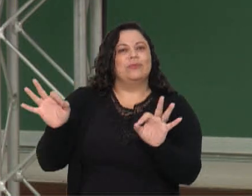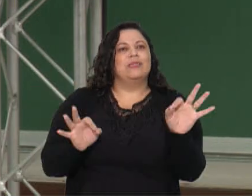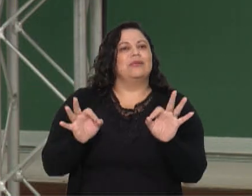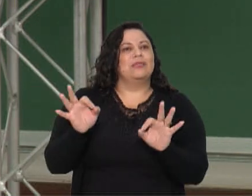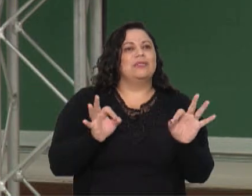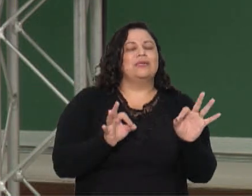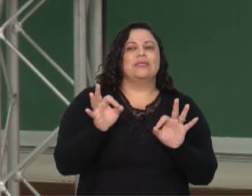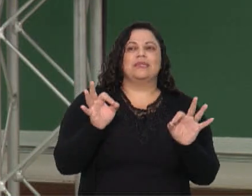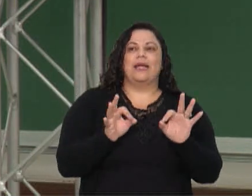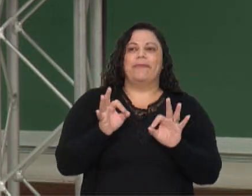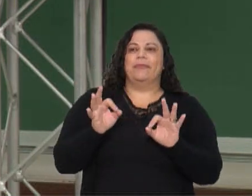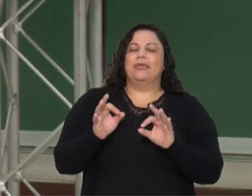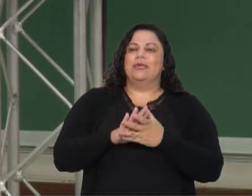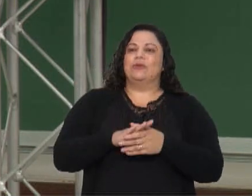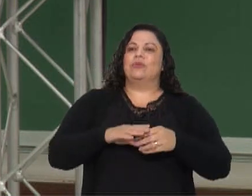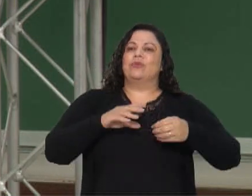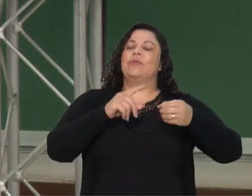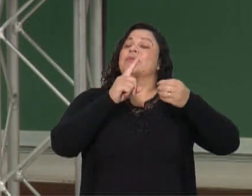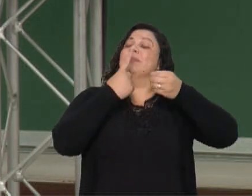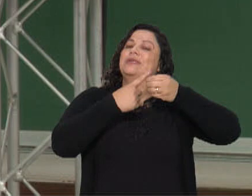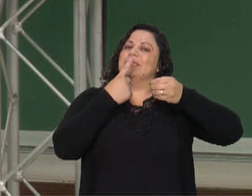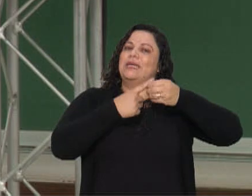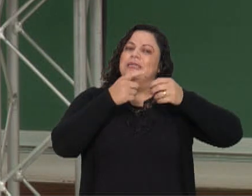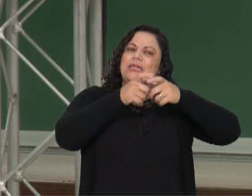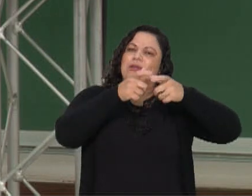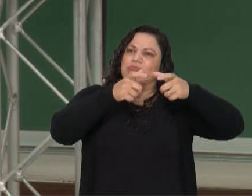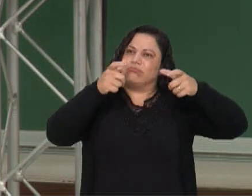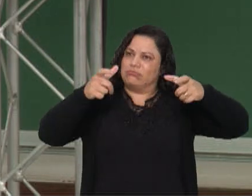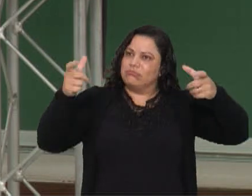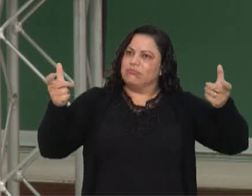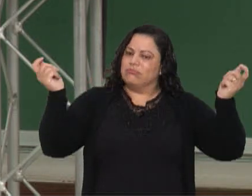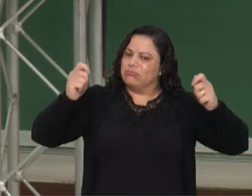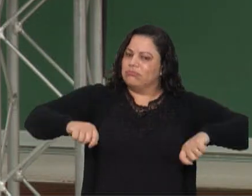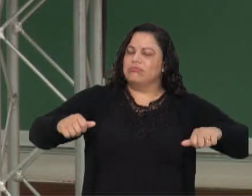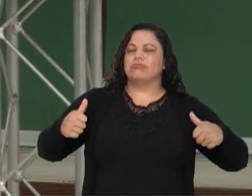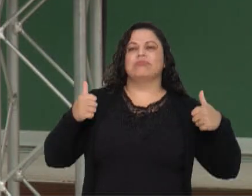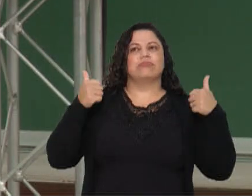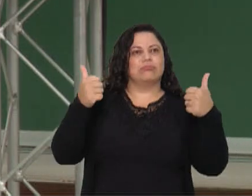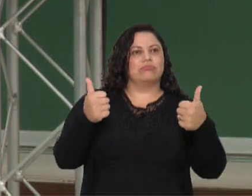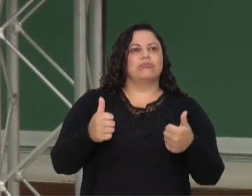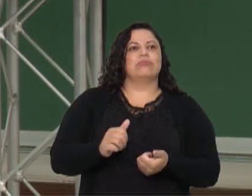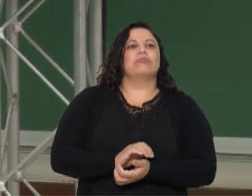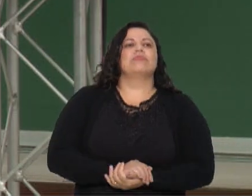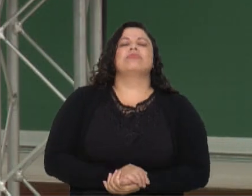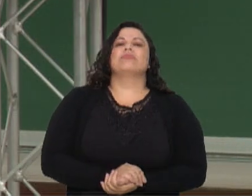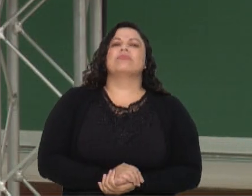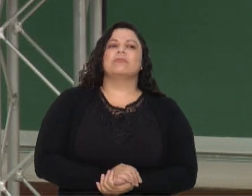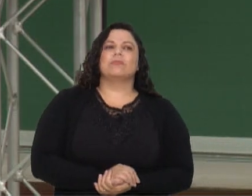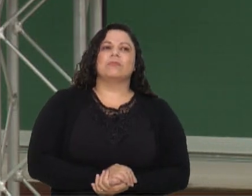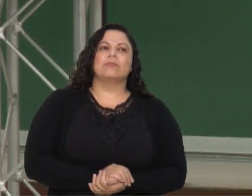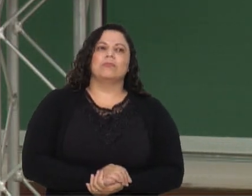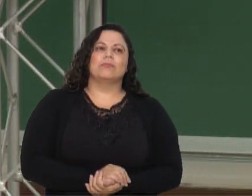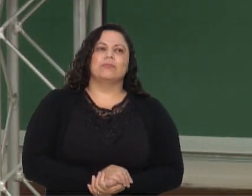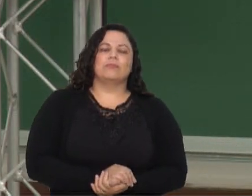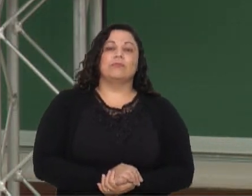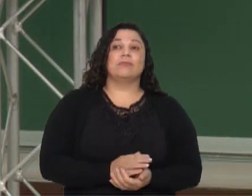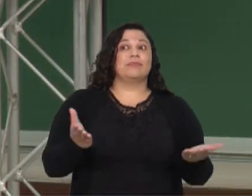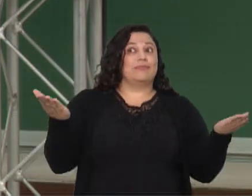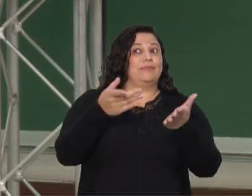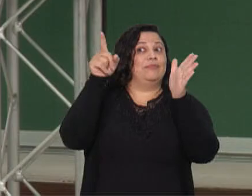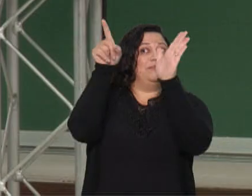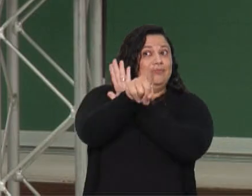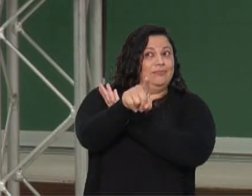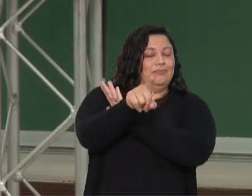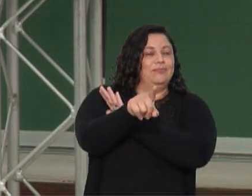que a urbanização aconteça corretamente, certo? Vamos lá, então? Olha só, uma